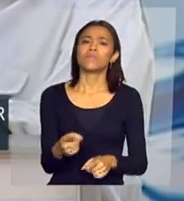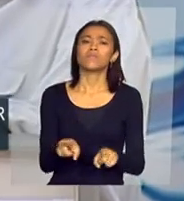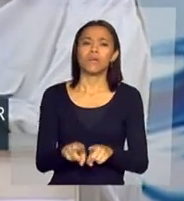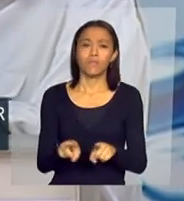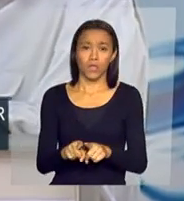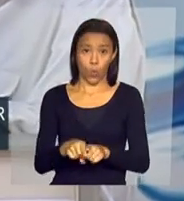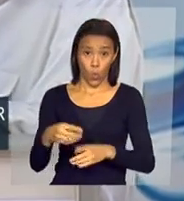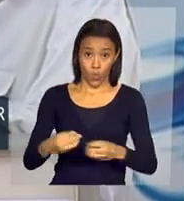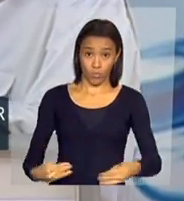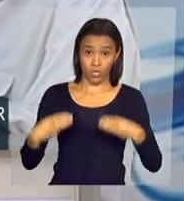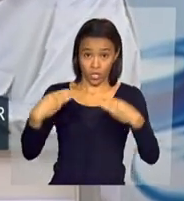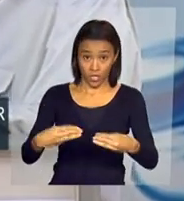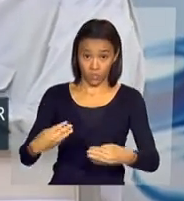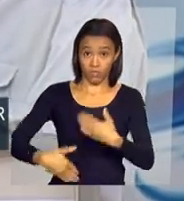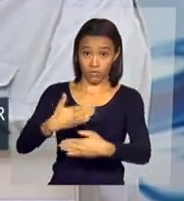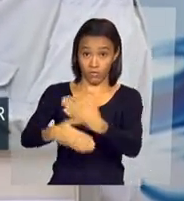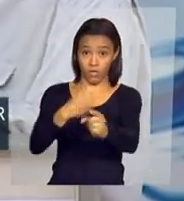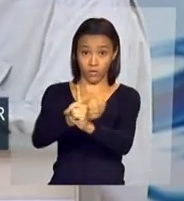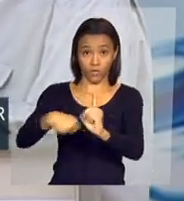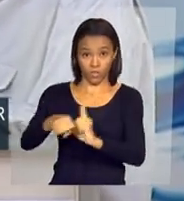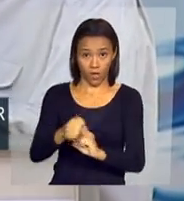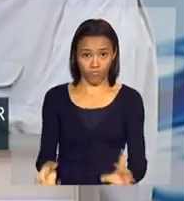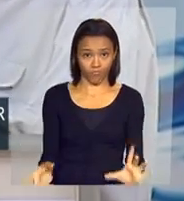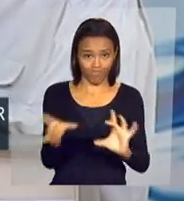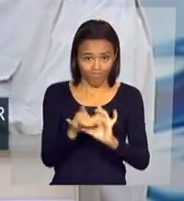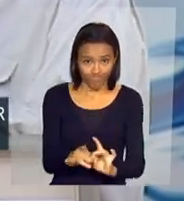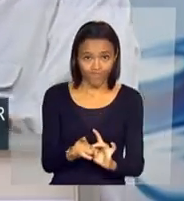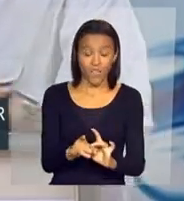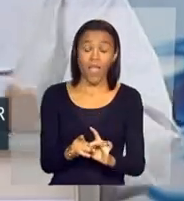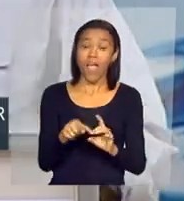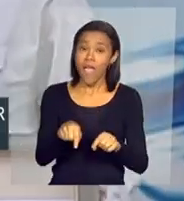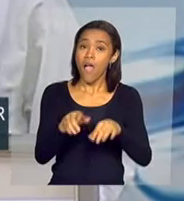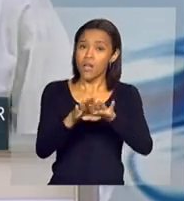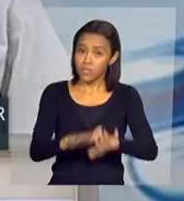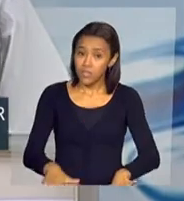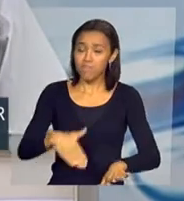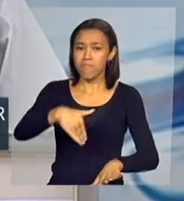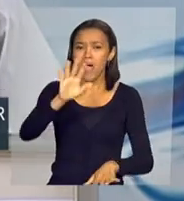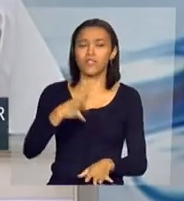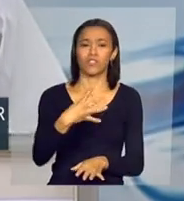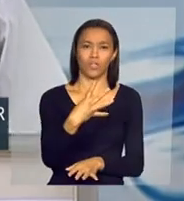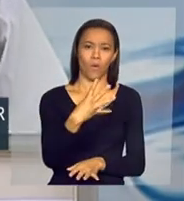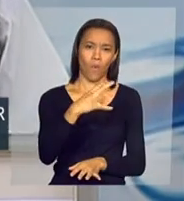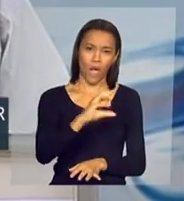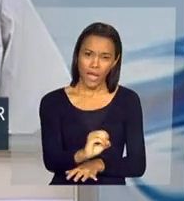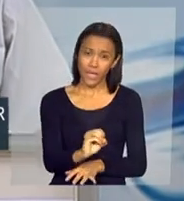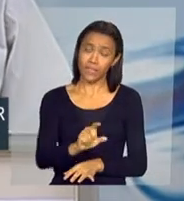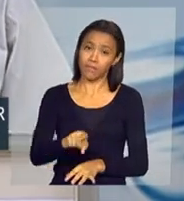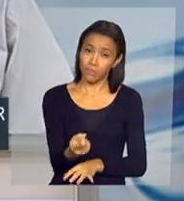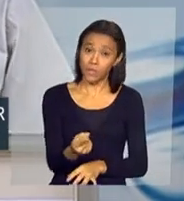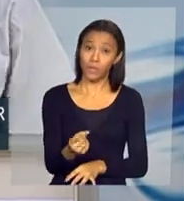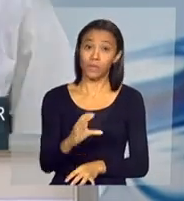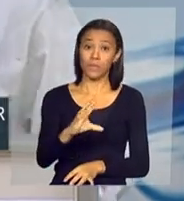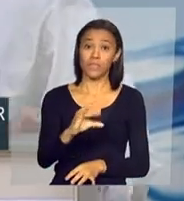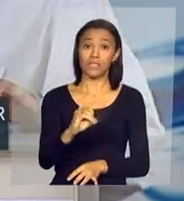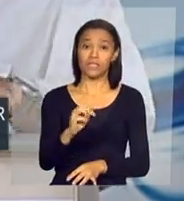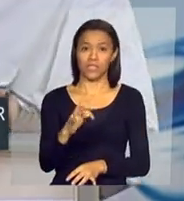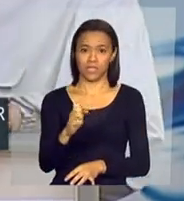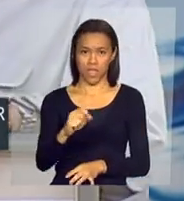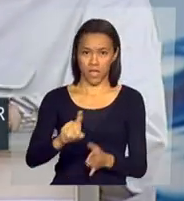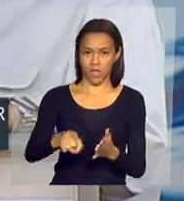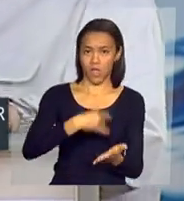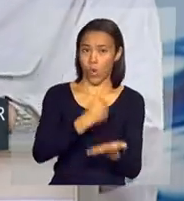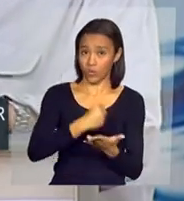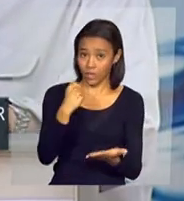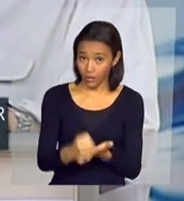do Desenvolvimento Social. É dessa forma, mais de 40 mil cisternas contratadas. Vimos